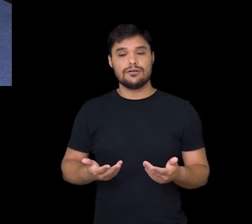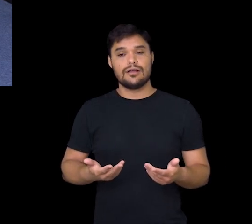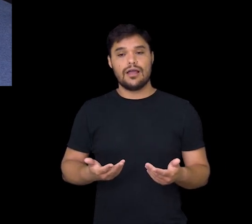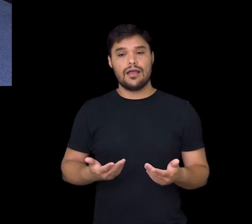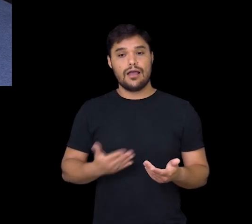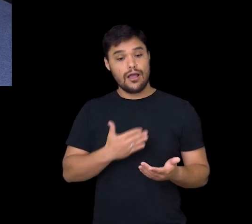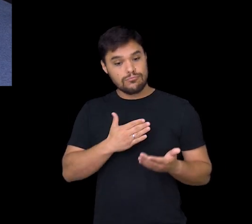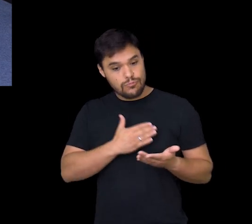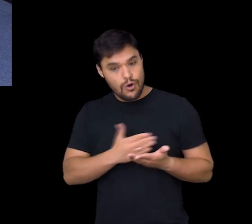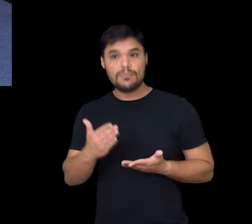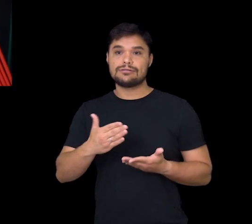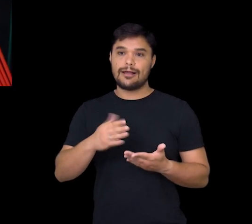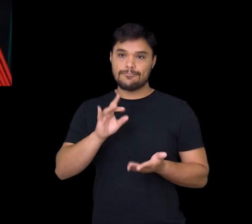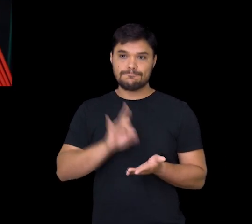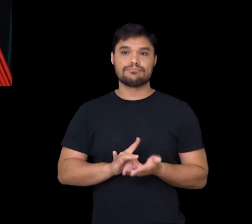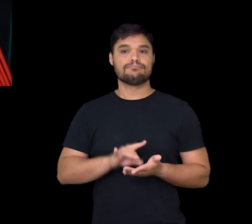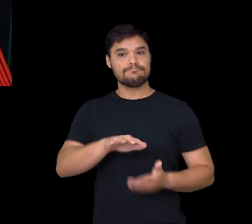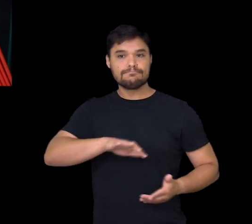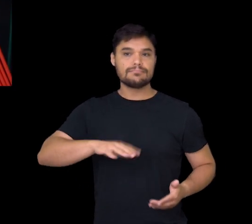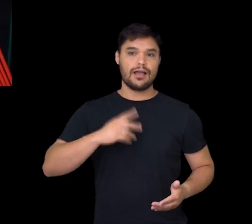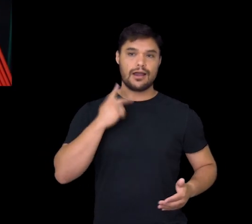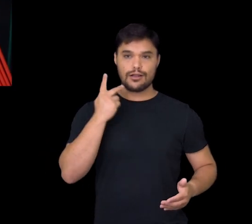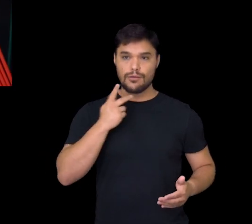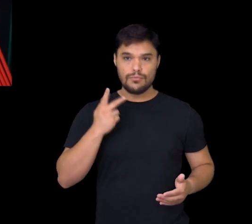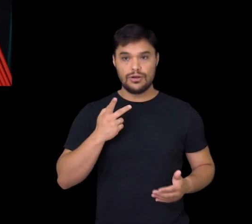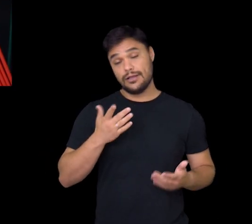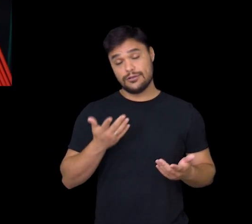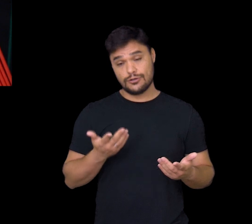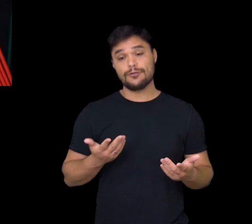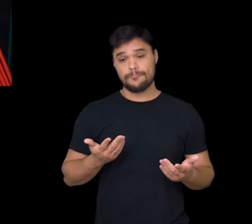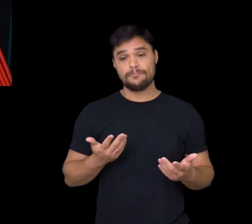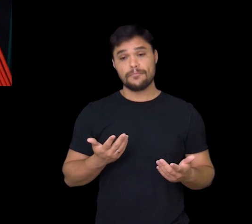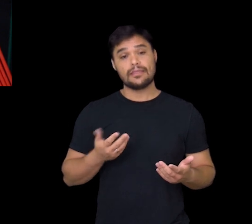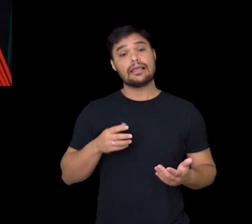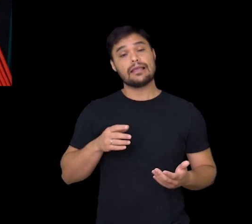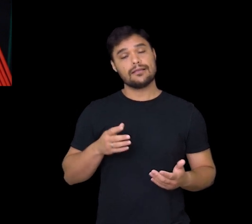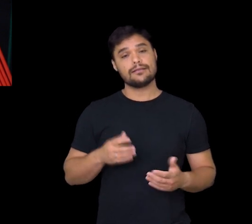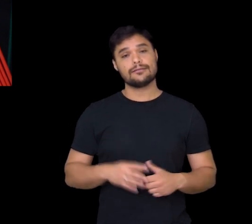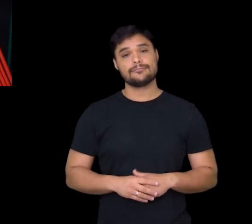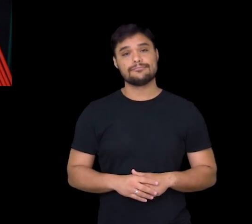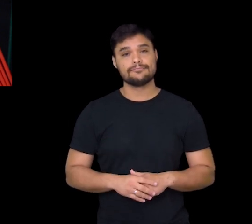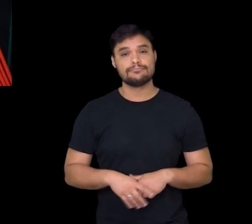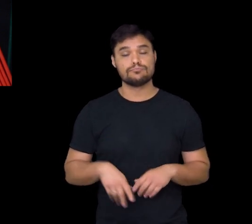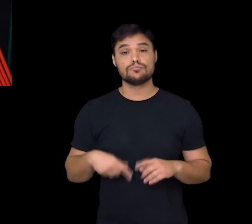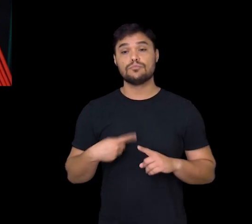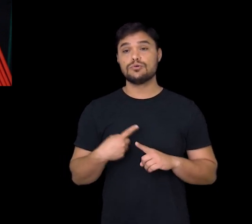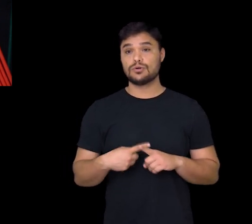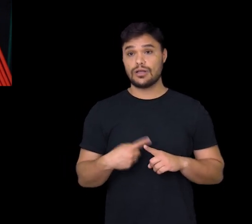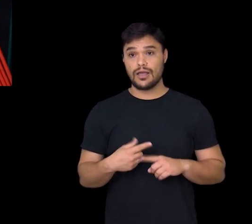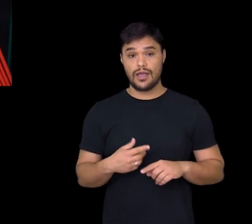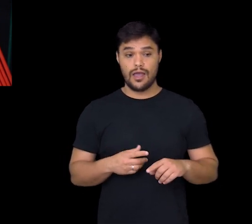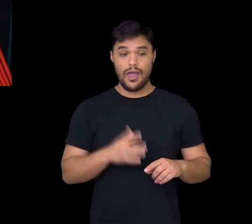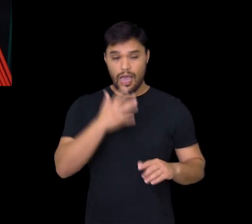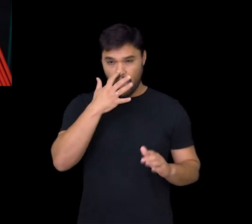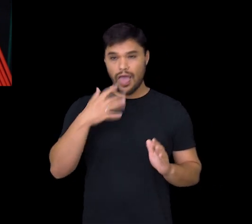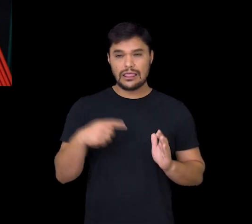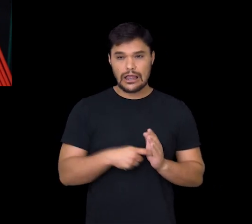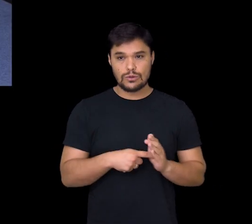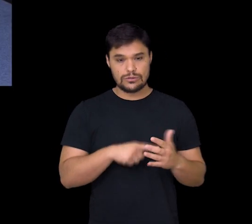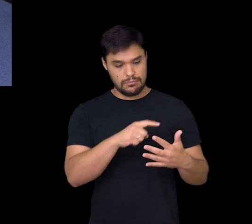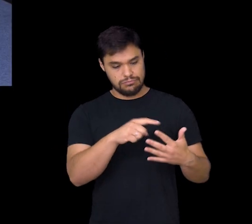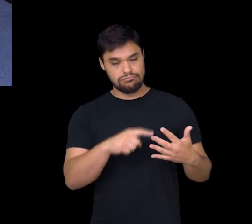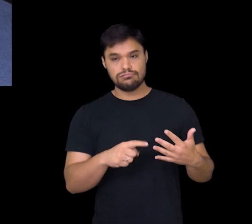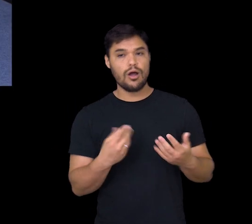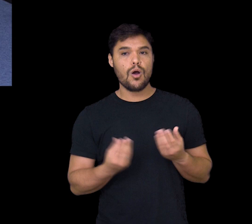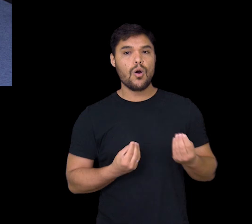realmente assumir a política como uma profissão, o que elas queiram seguir? Porque essas